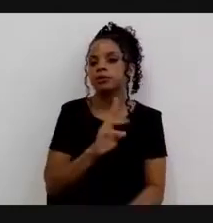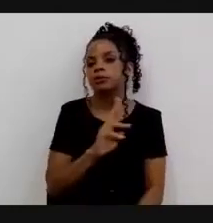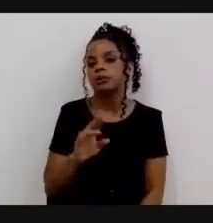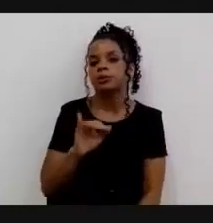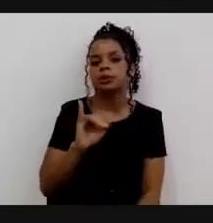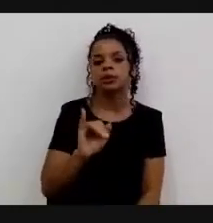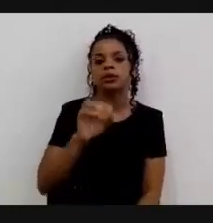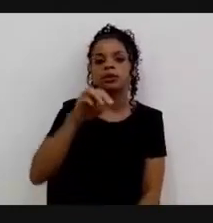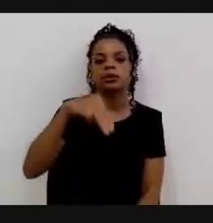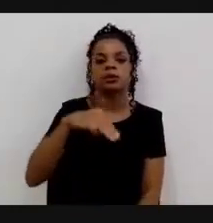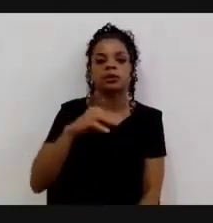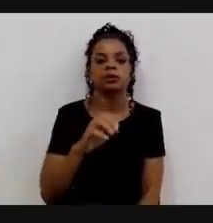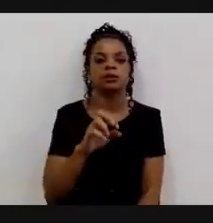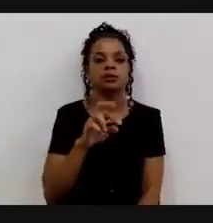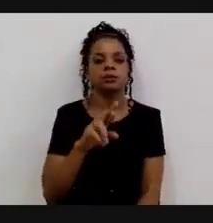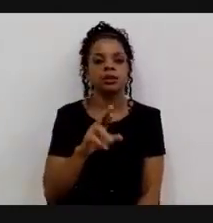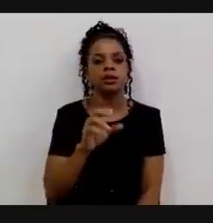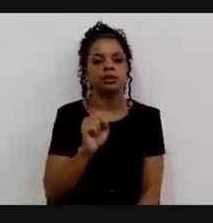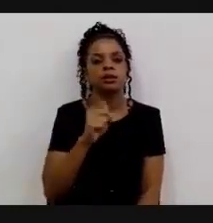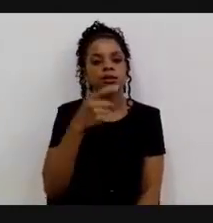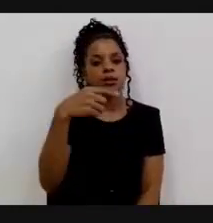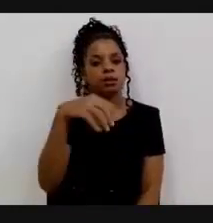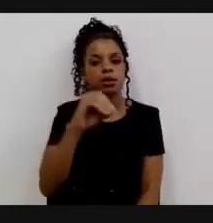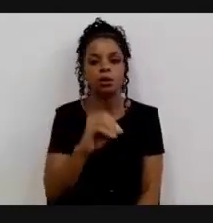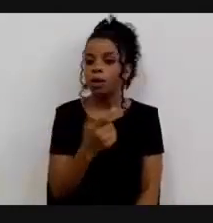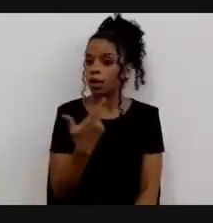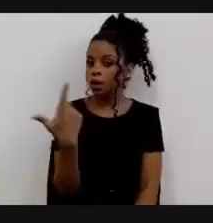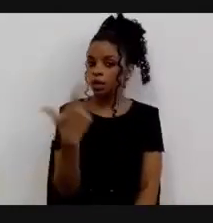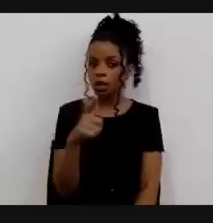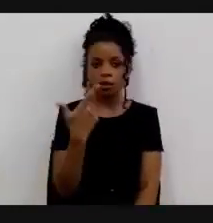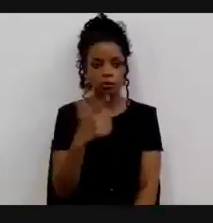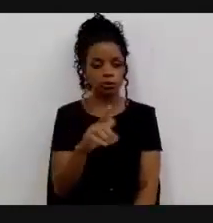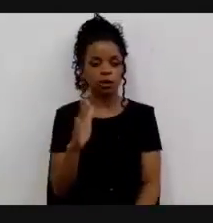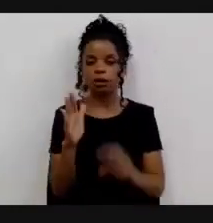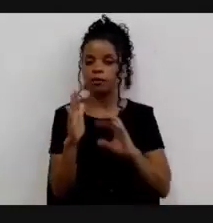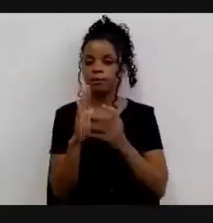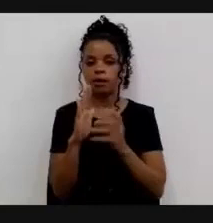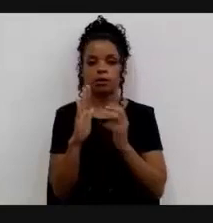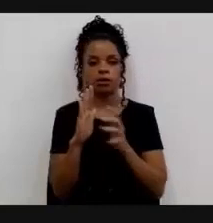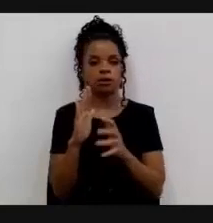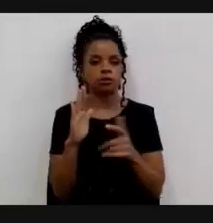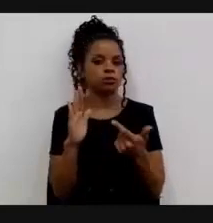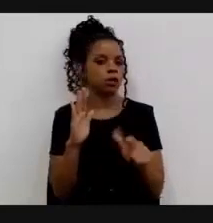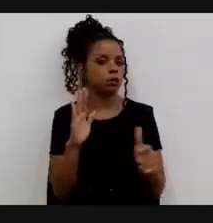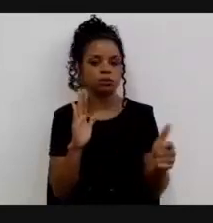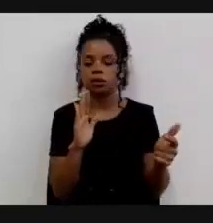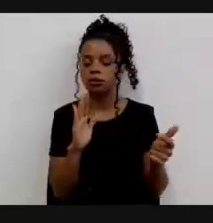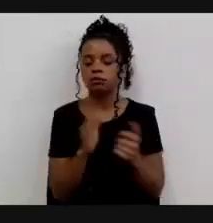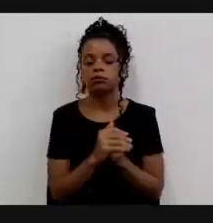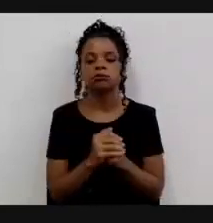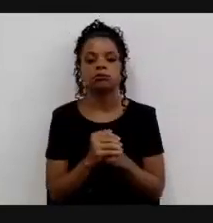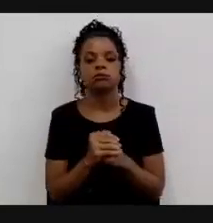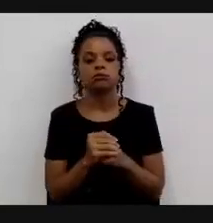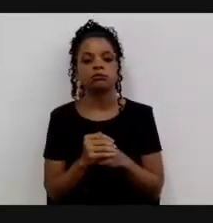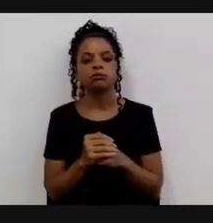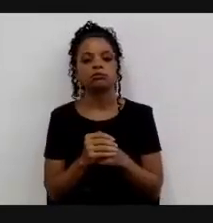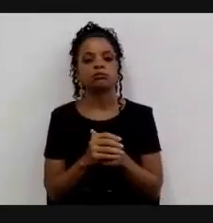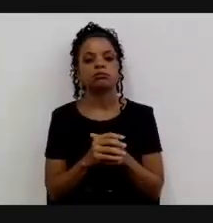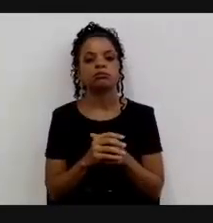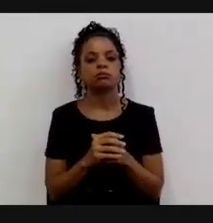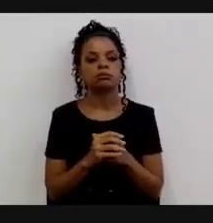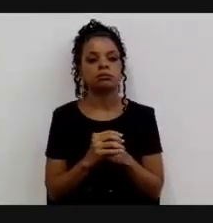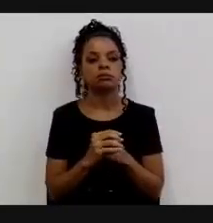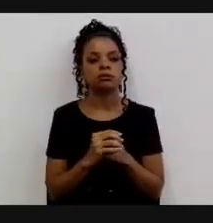é um projeto de educação política apartidário, gosto de deixar isso muito claro, né? Eu estou como vereador na cidade de Sorocaba, esse que é o detalhe,